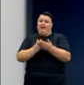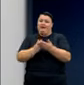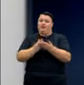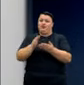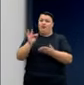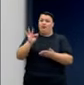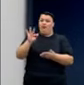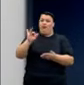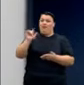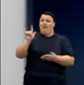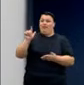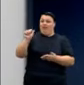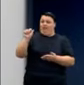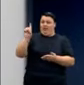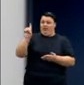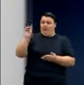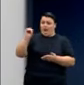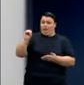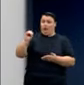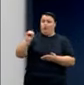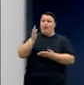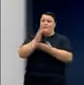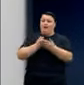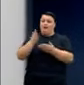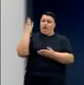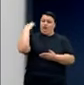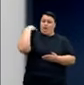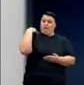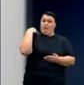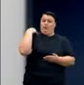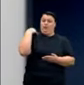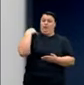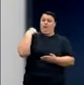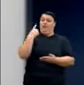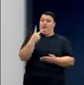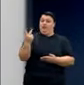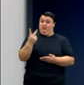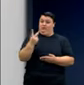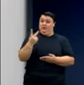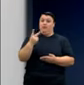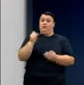da medula e parte dos pulmões. São esses órgãos.